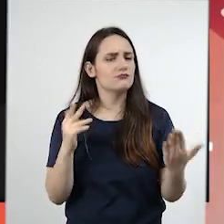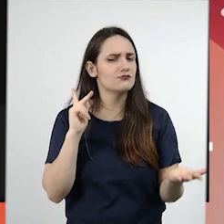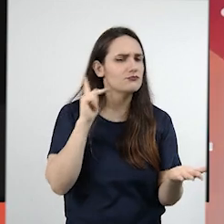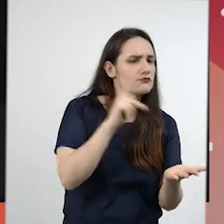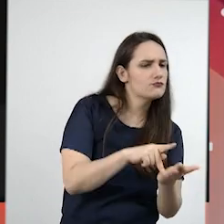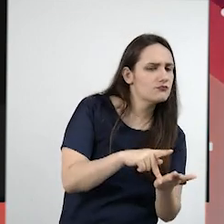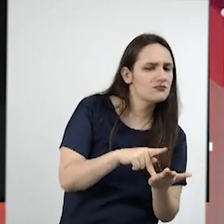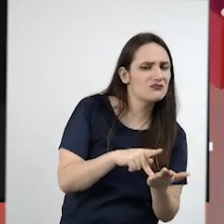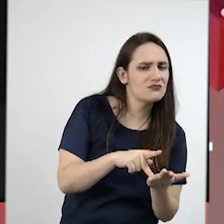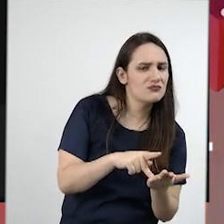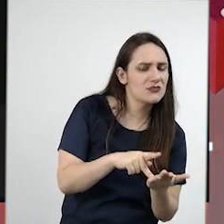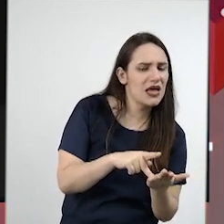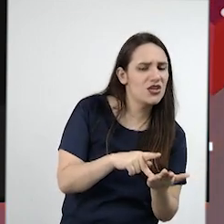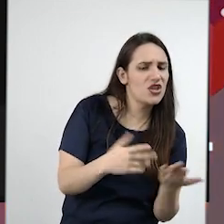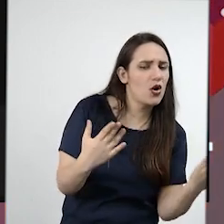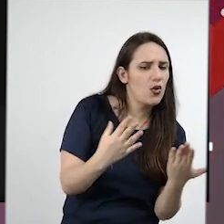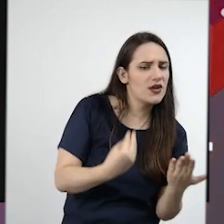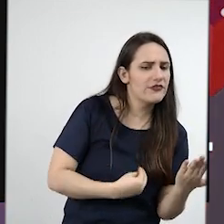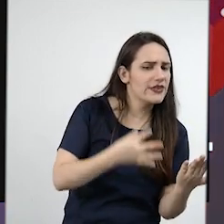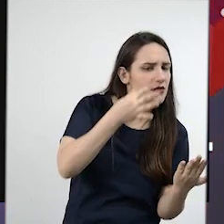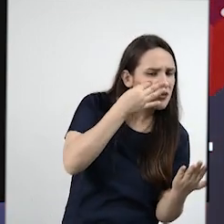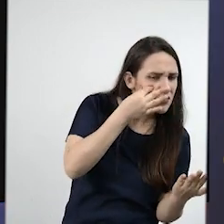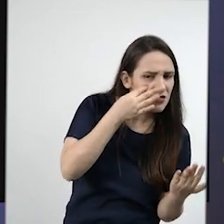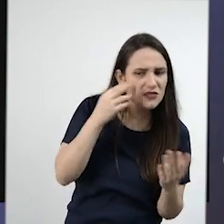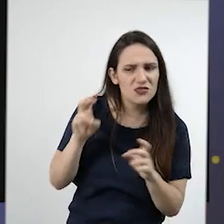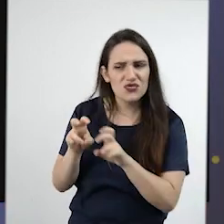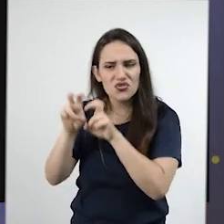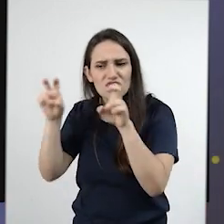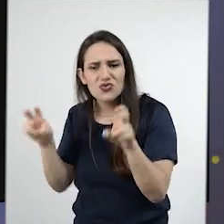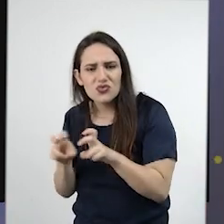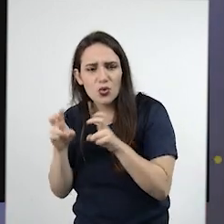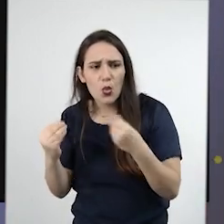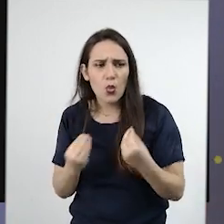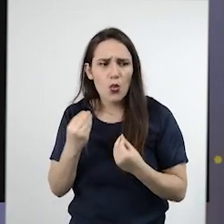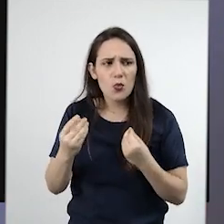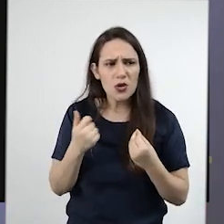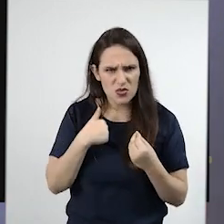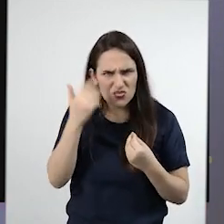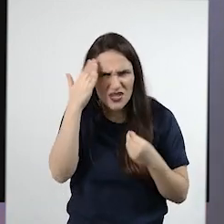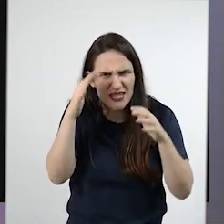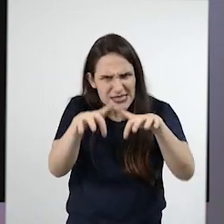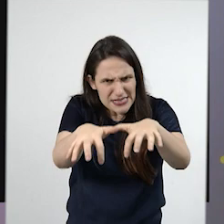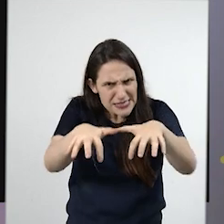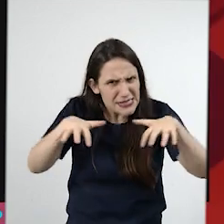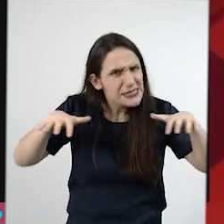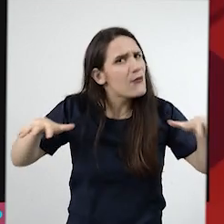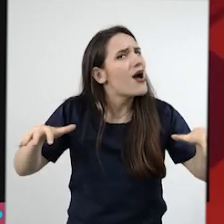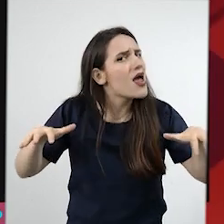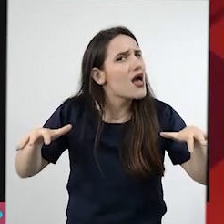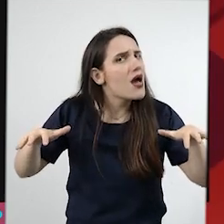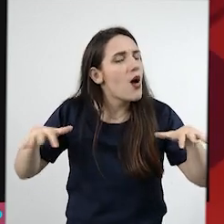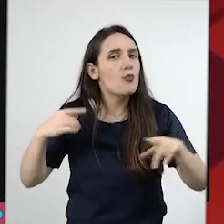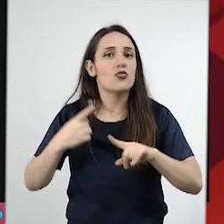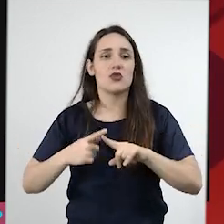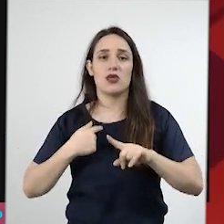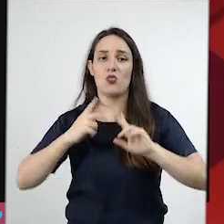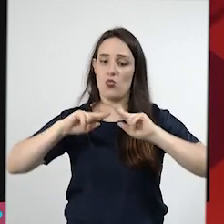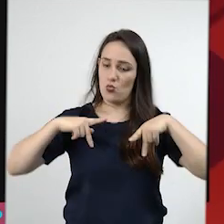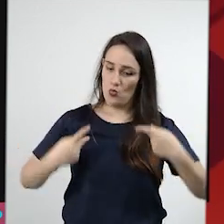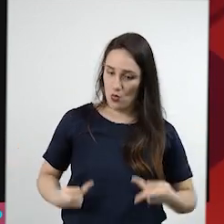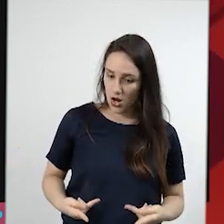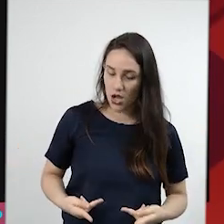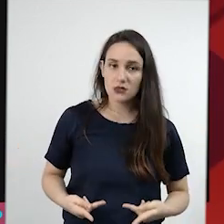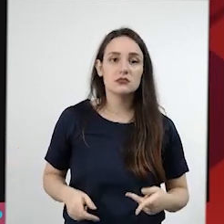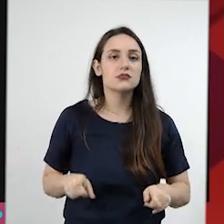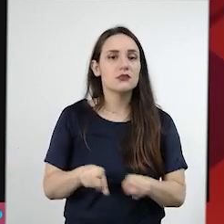virtual, justamente para que a gente, enquanto, né, ser humano e também enquanto membro de